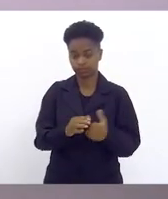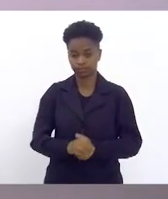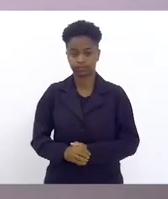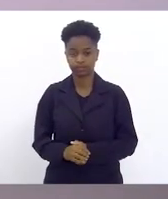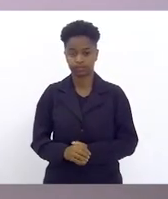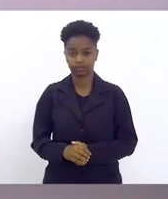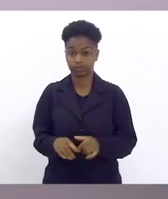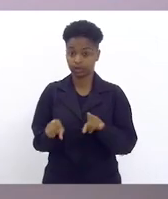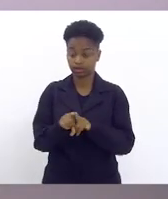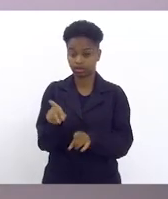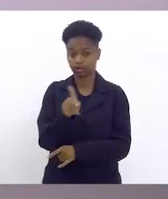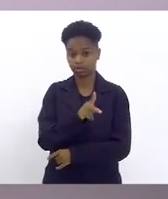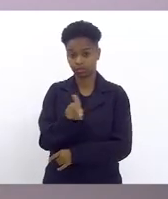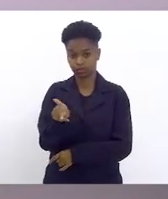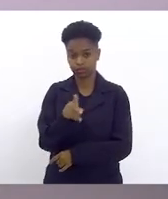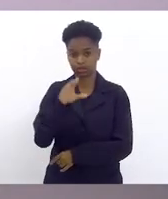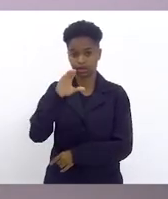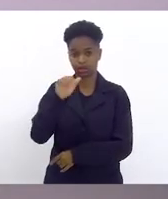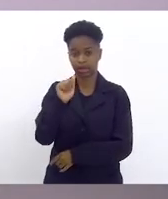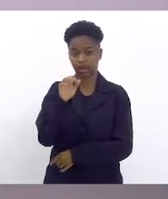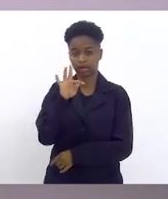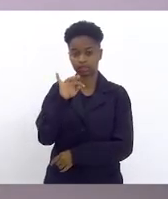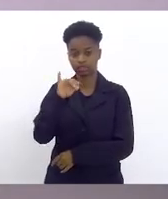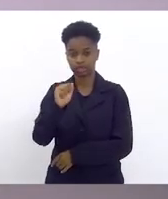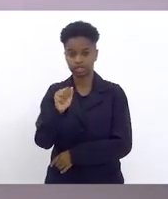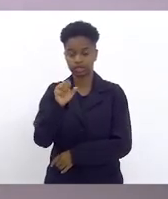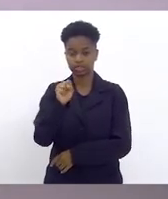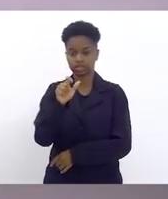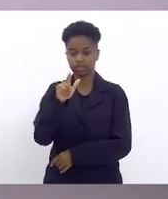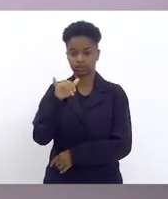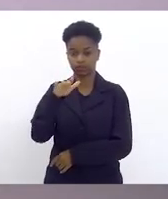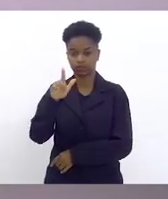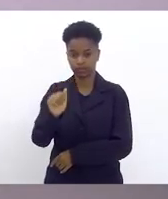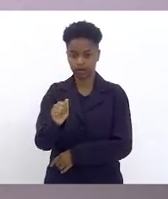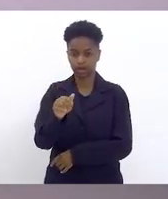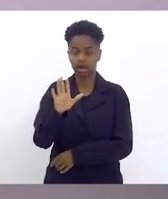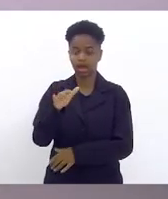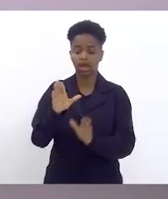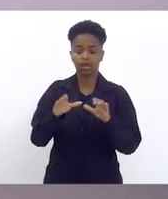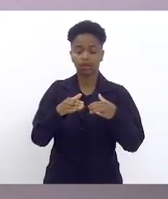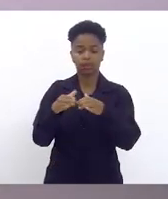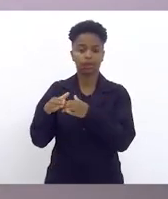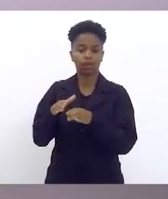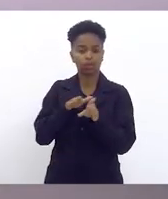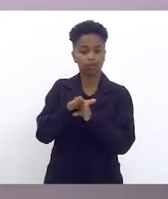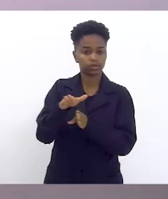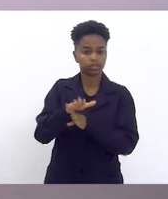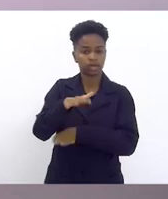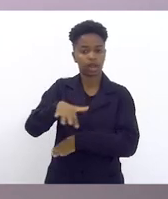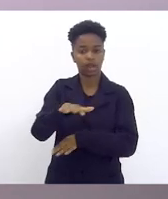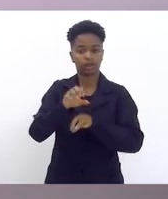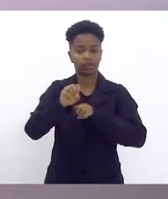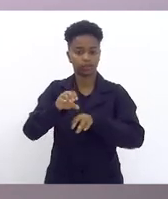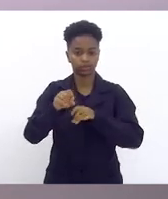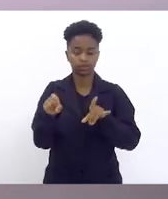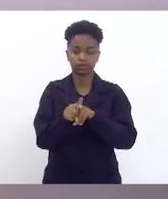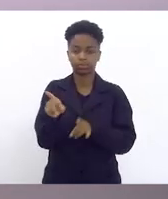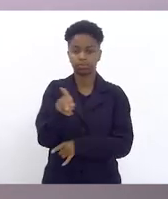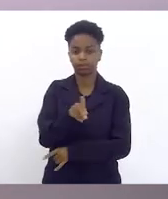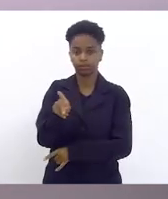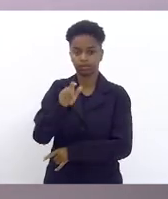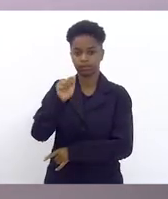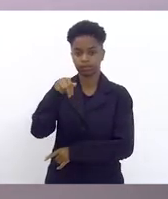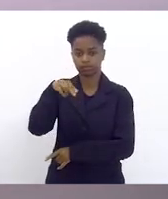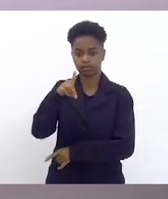da professora Kátia Silva da União nacional dos conselhos municipais de educação da professora